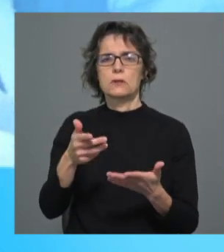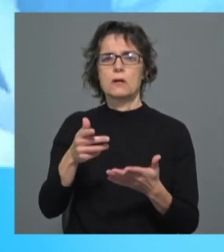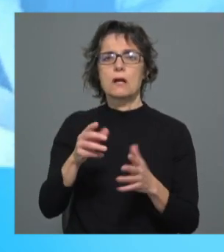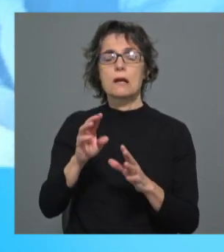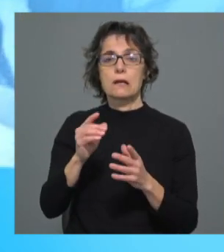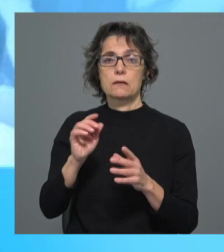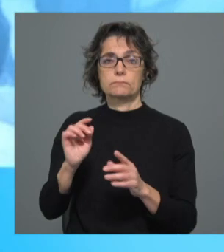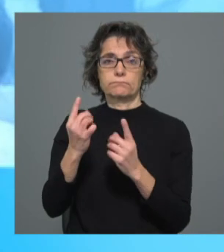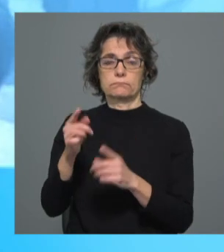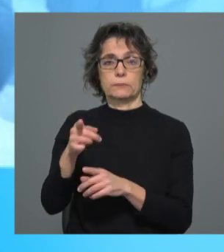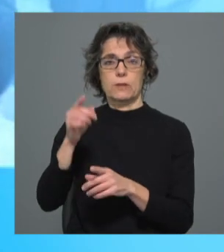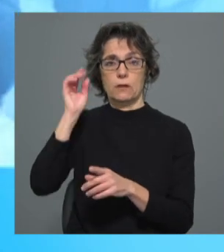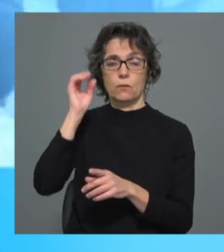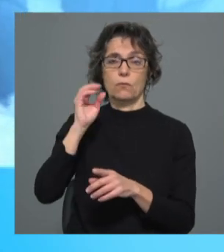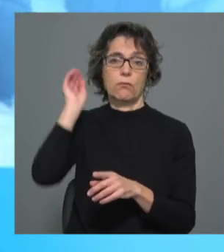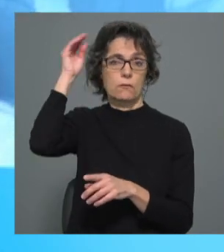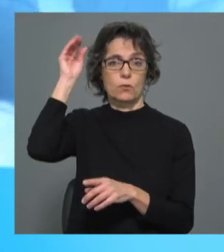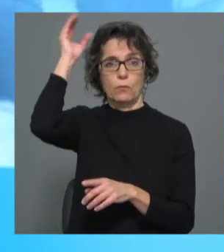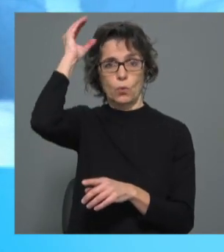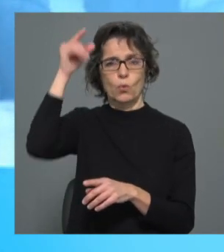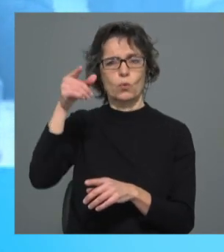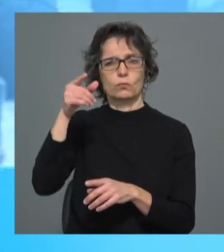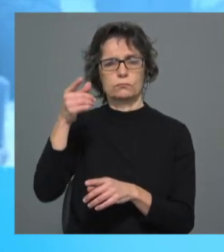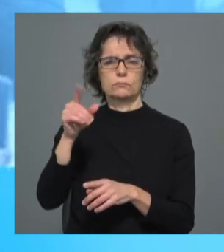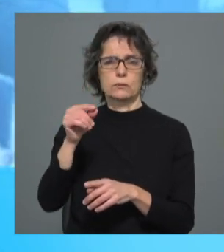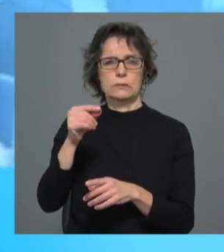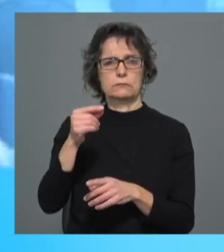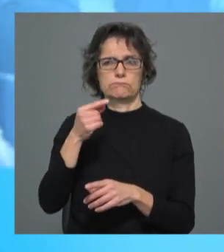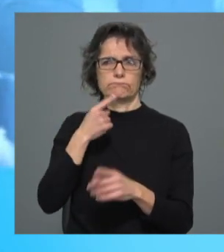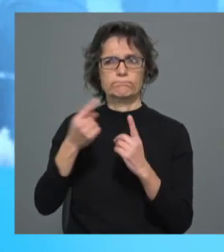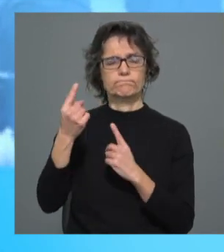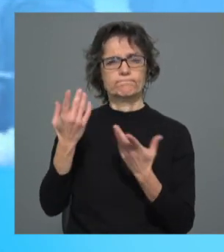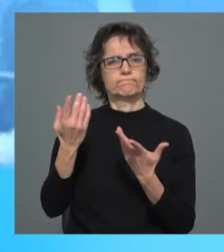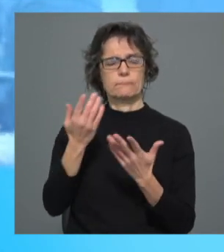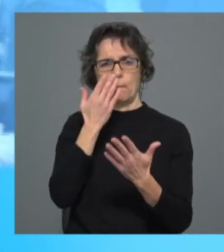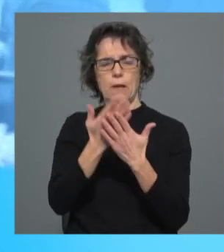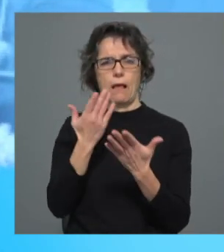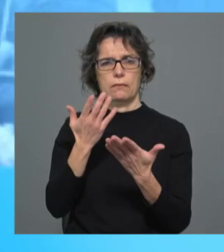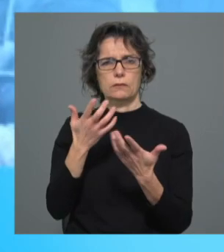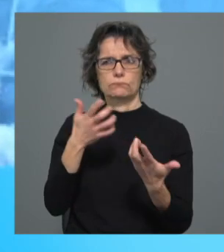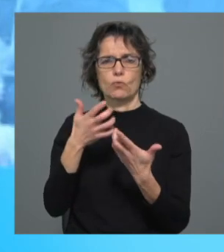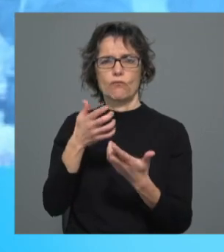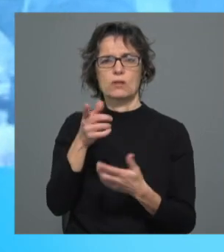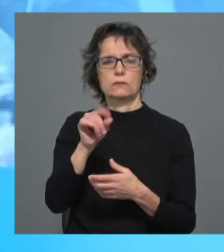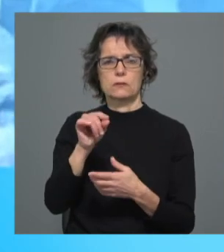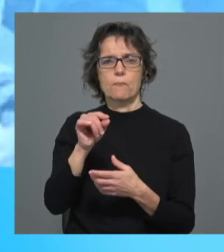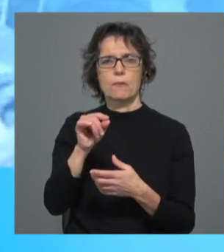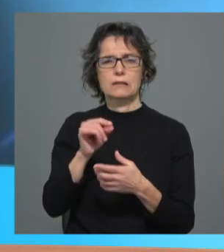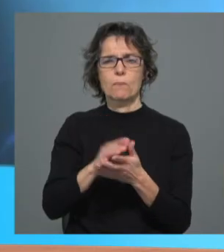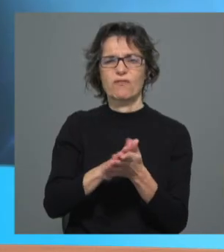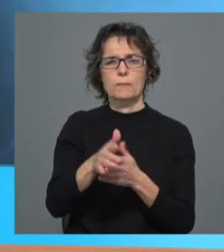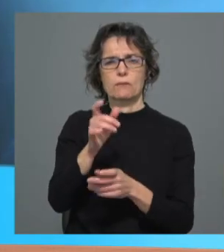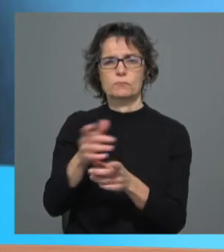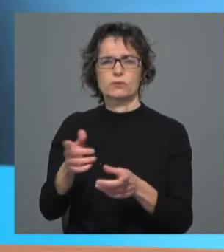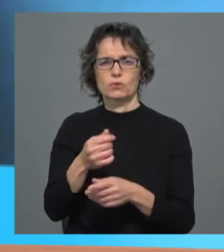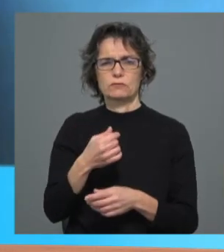República Democrática do Congo, denunciando todo o género de exploração e de conflitualidade que ali existe.